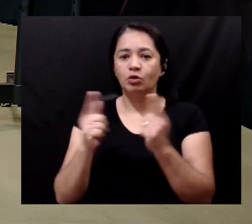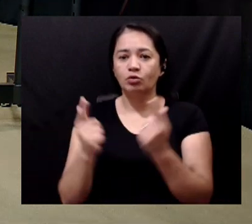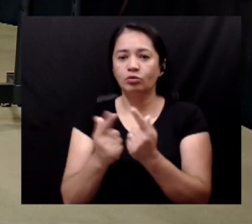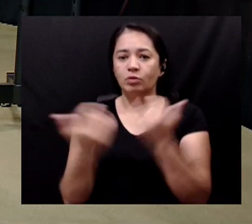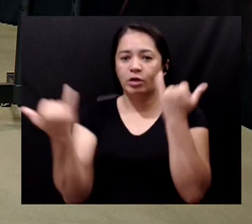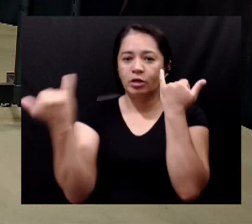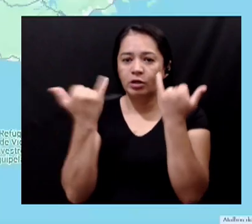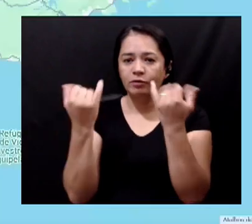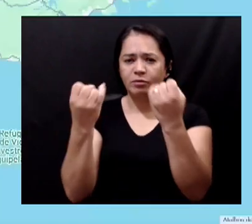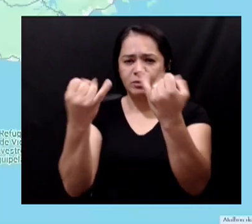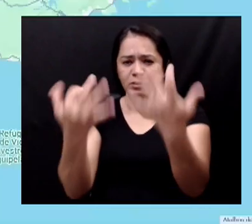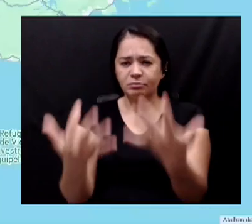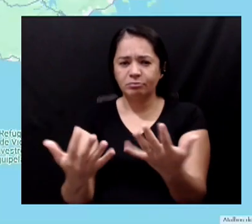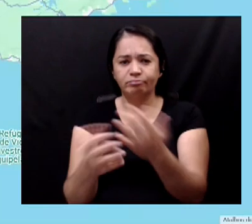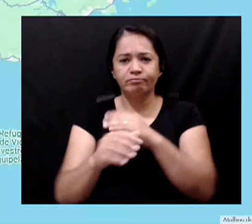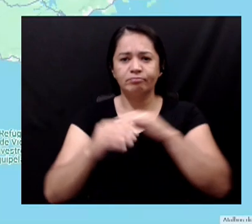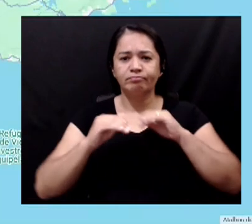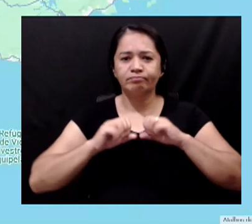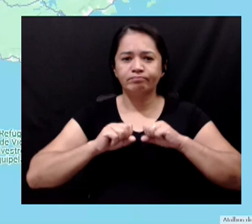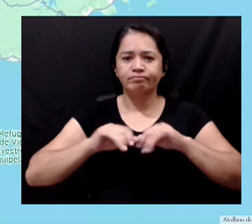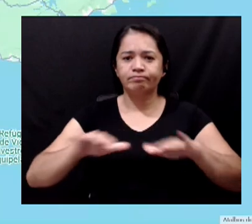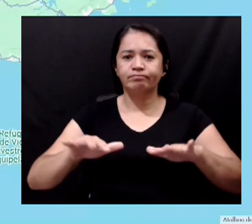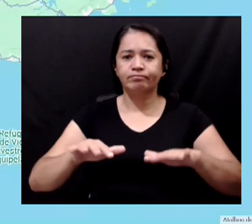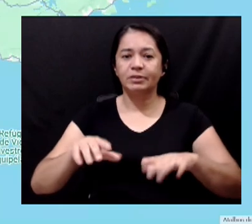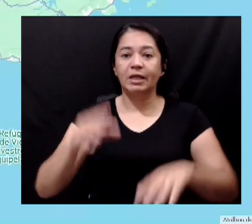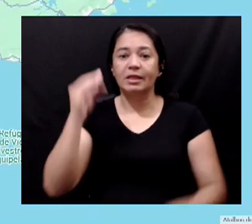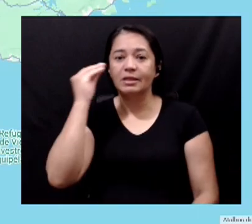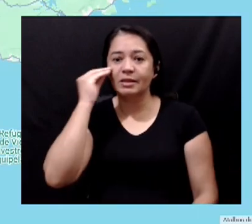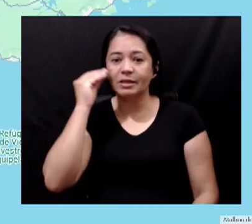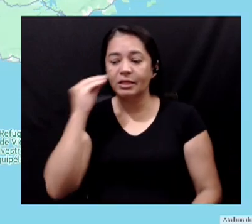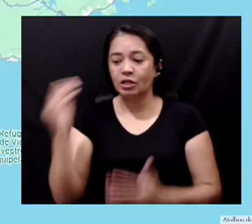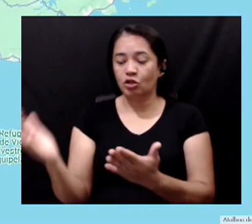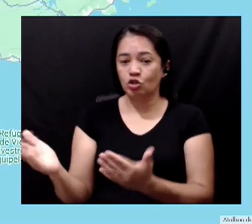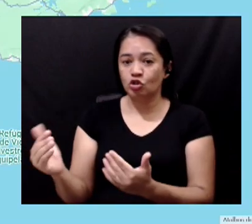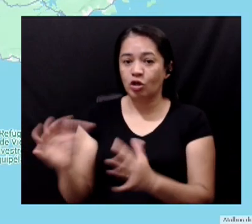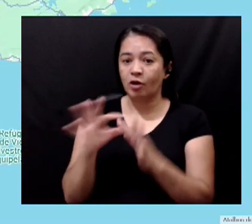tentando impactar jovens, famílias, né,